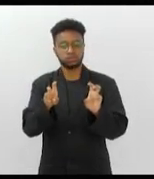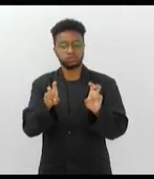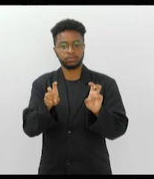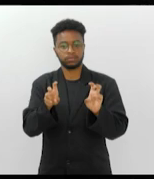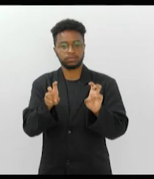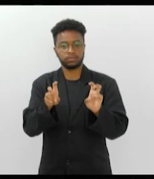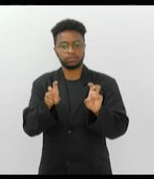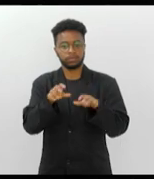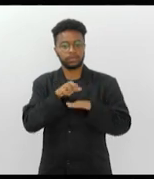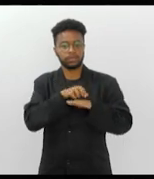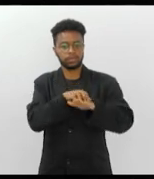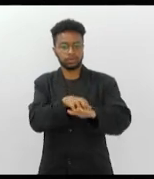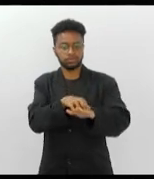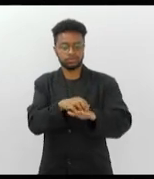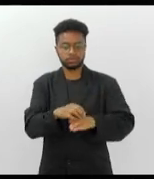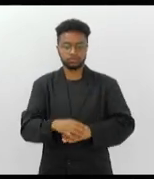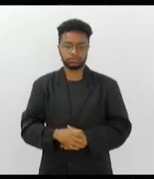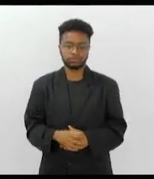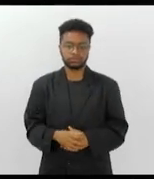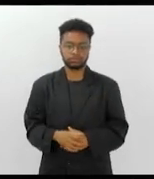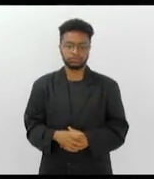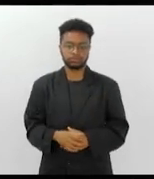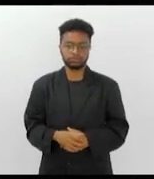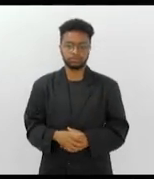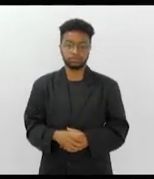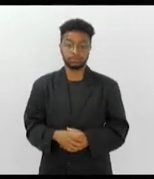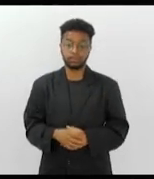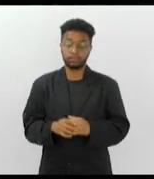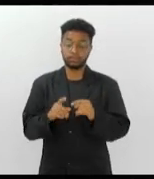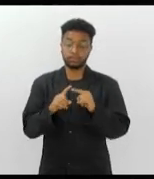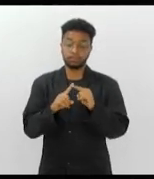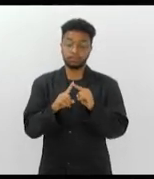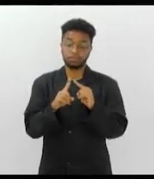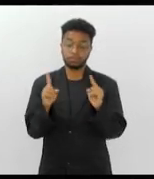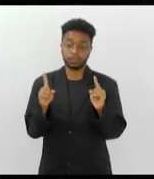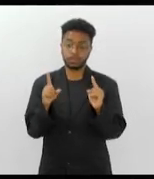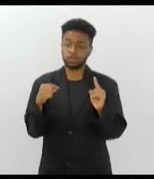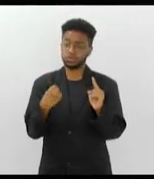sobre trânsito. Só que tem que nós não, nunca